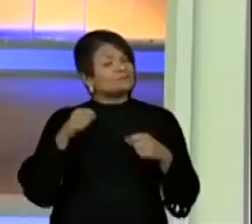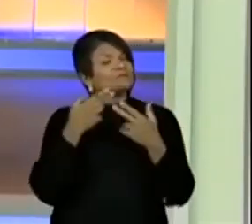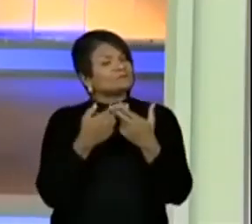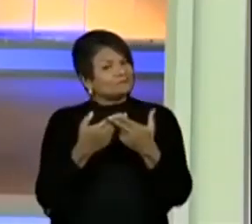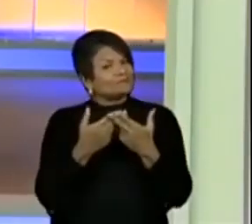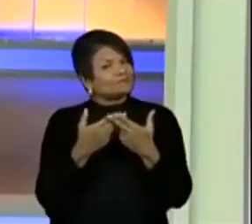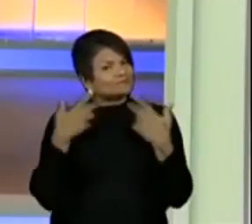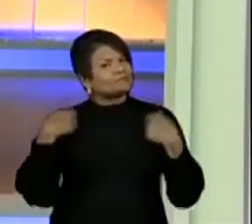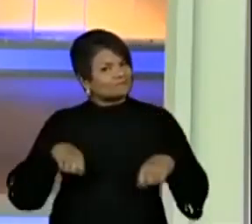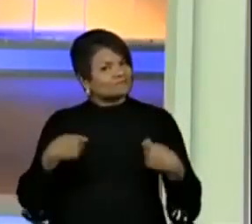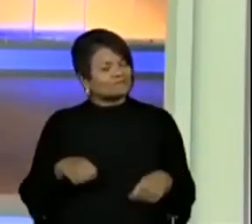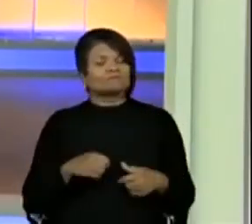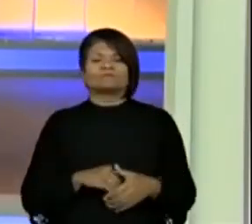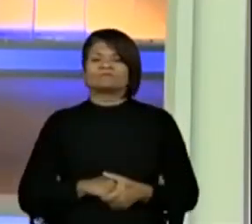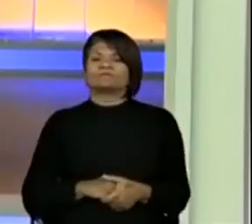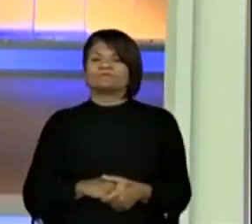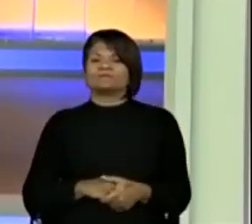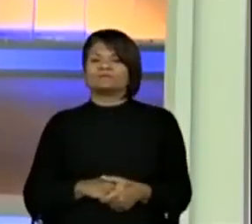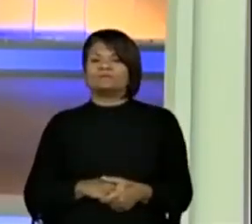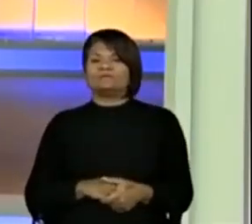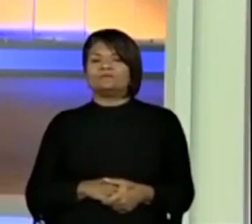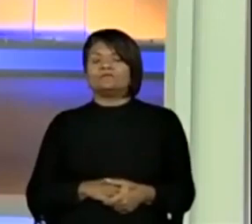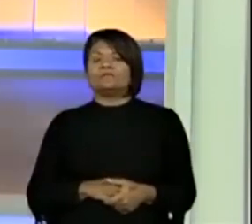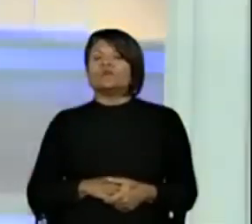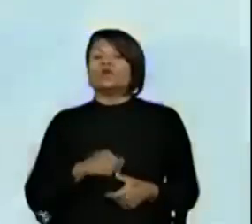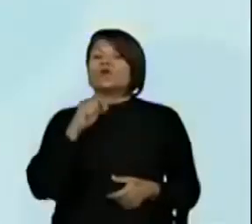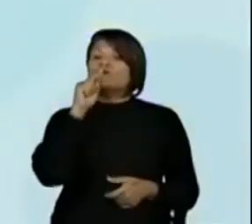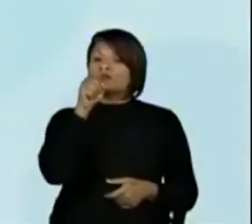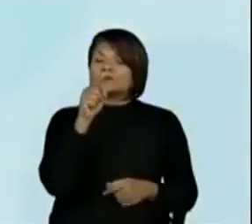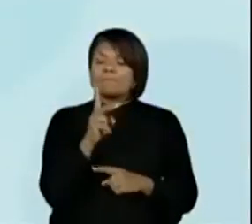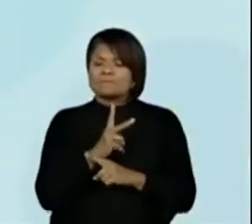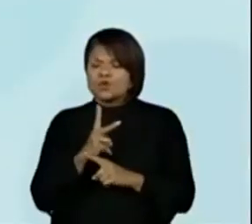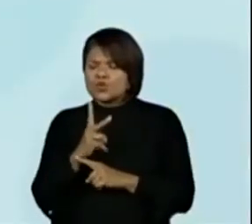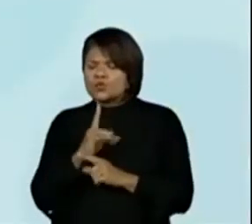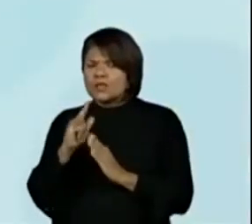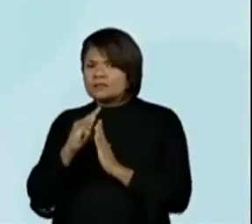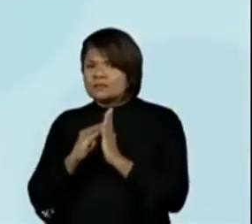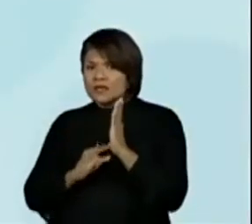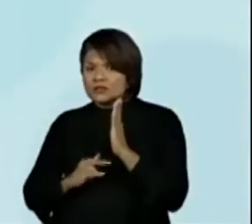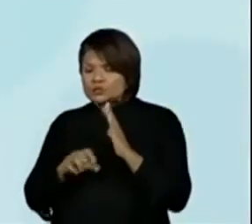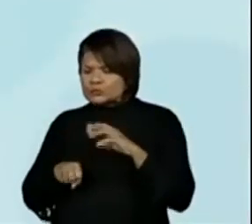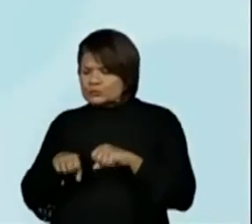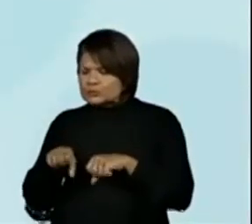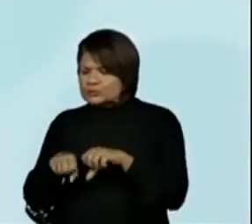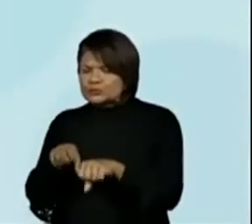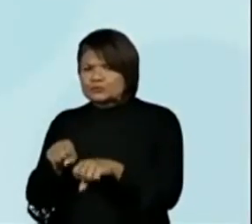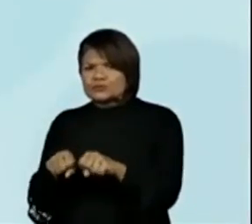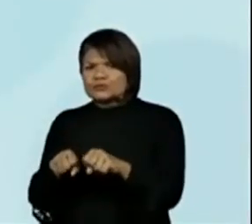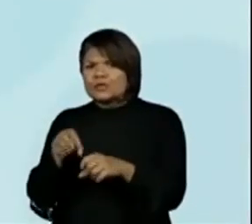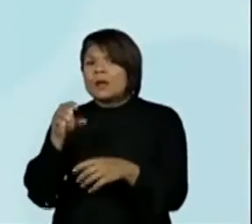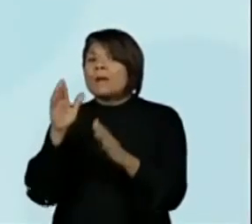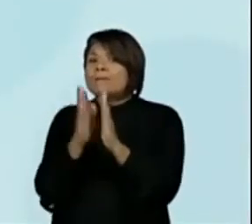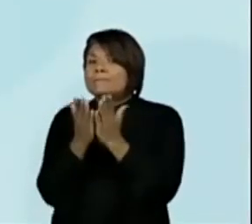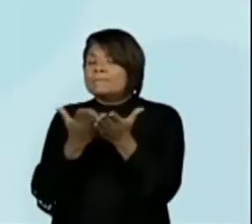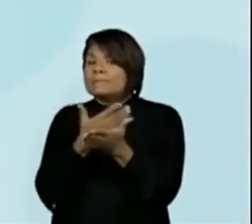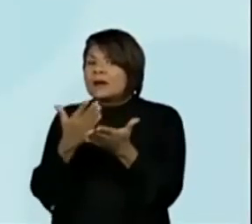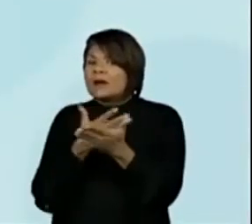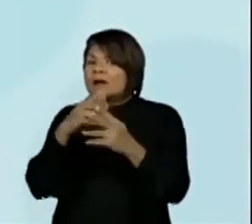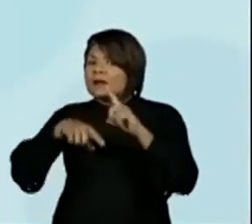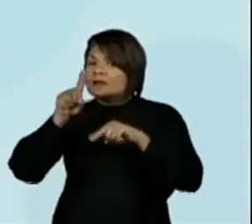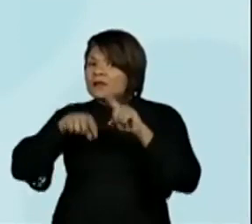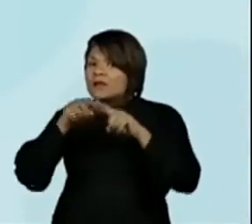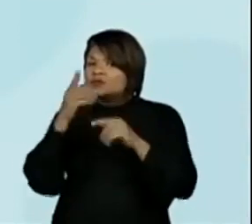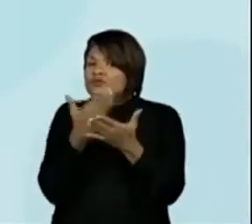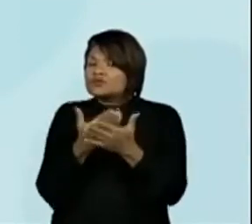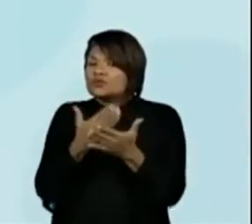mas é necessário. Busque texto nos seus materiais de estudo. Galera, vocês estão com material de estudo aí,